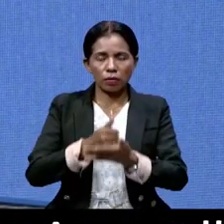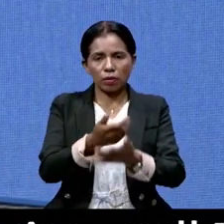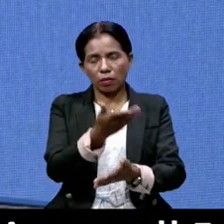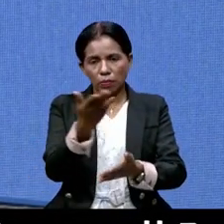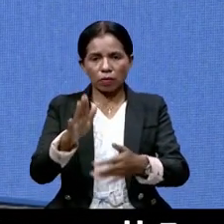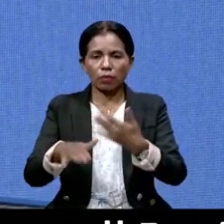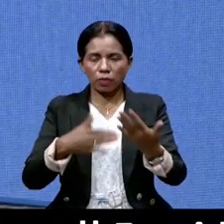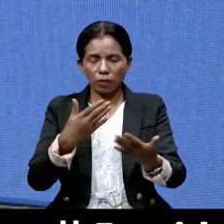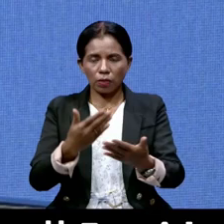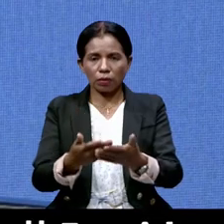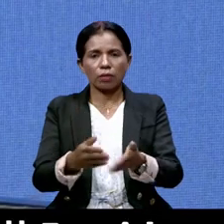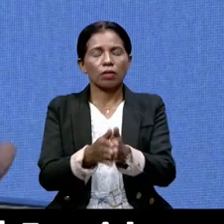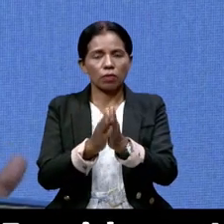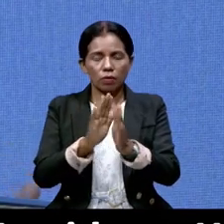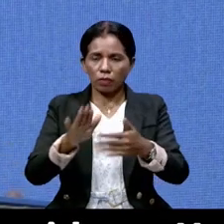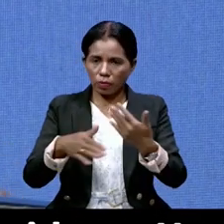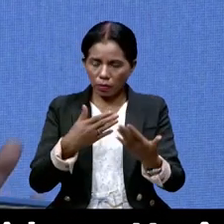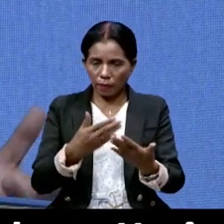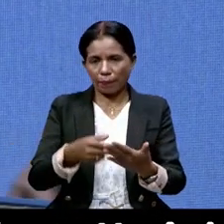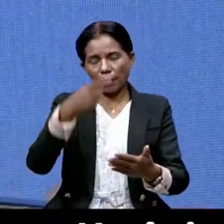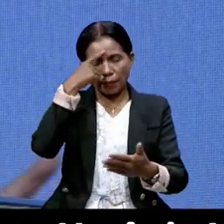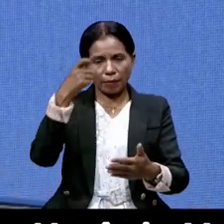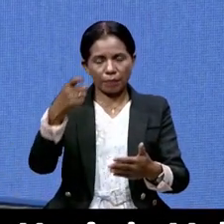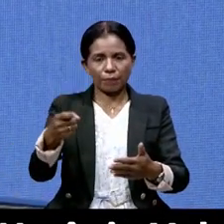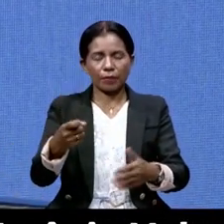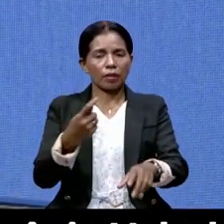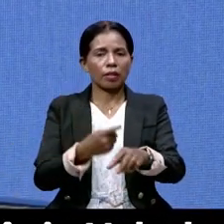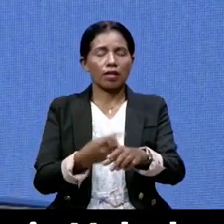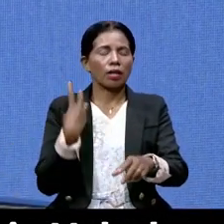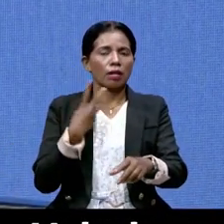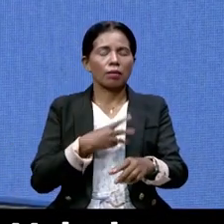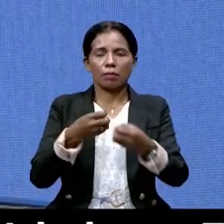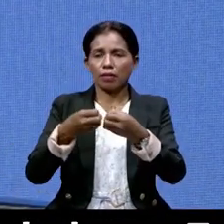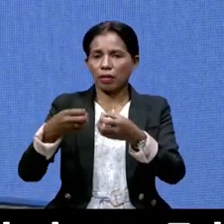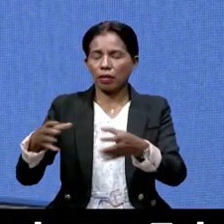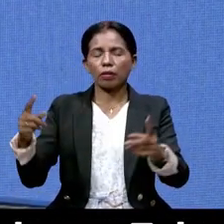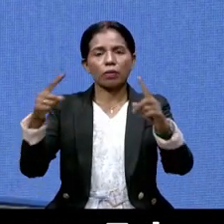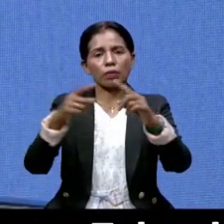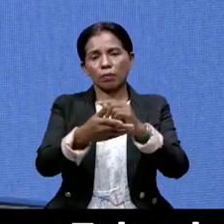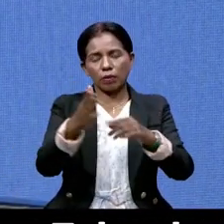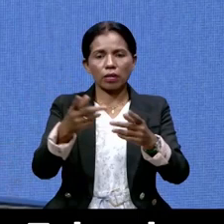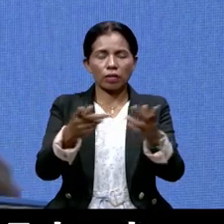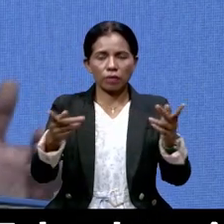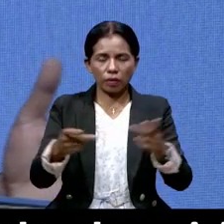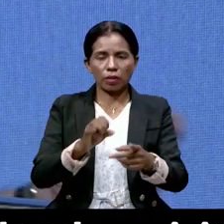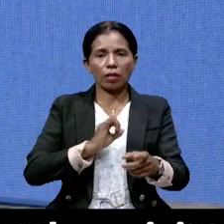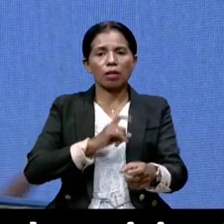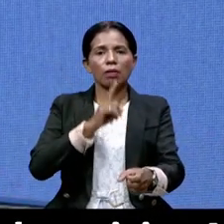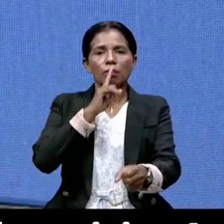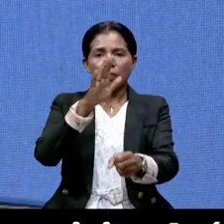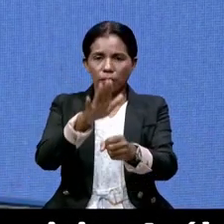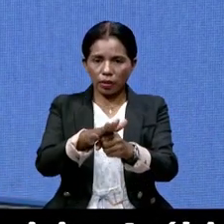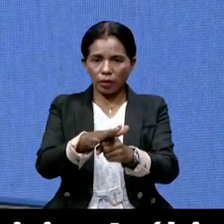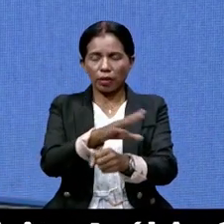ruma, e tamba situação bala am la bela toita bot ser refatin, e be ha promete, sétimo aniversário de